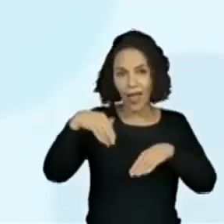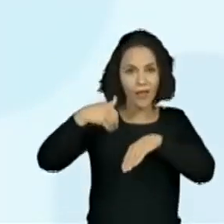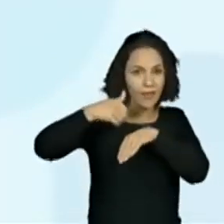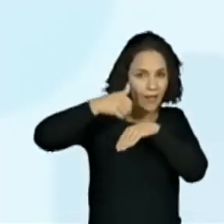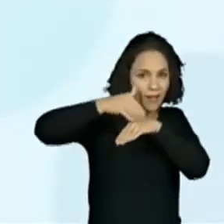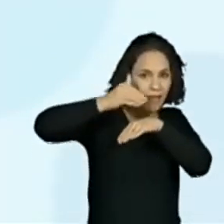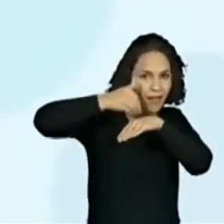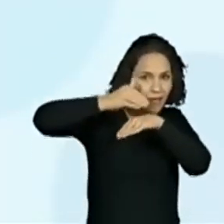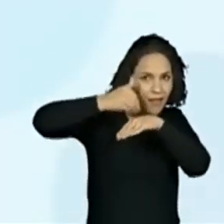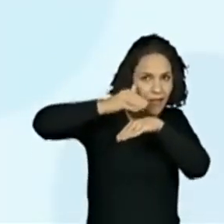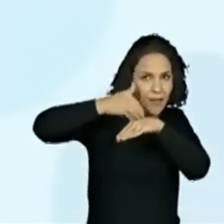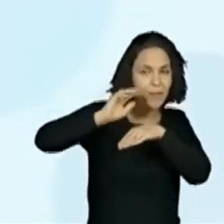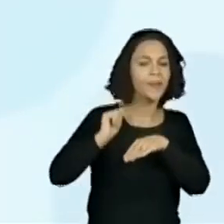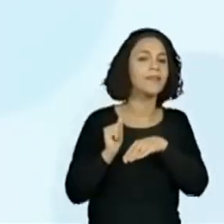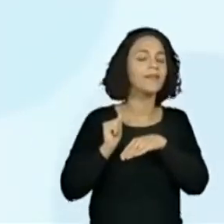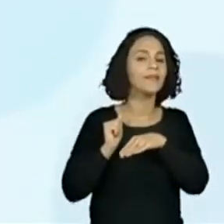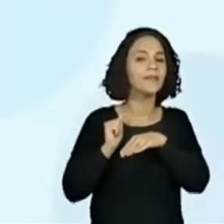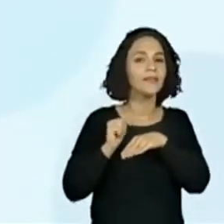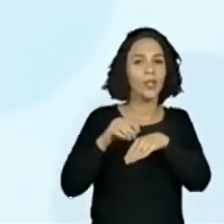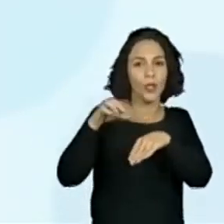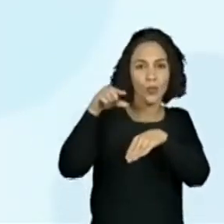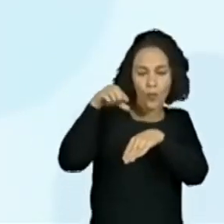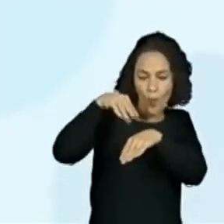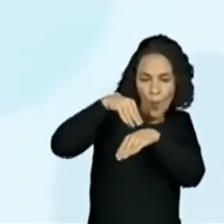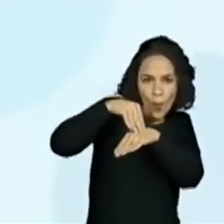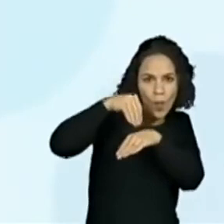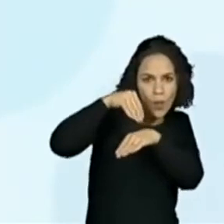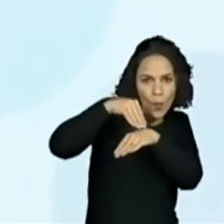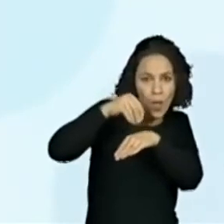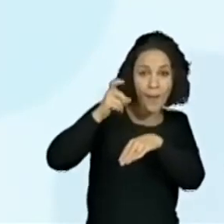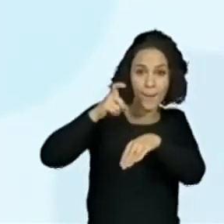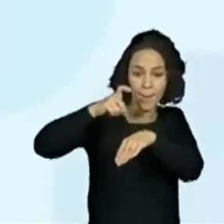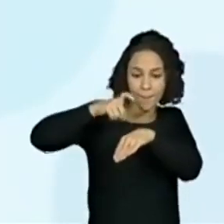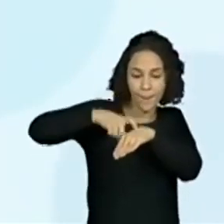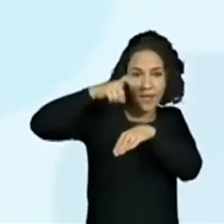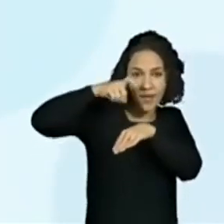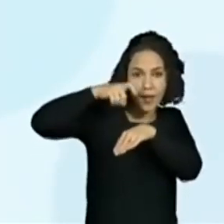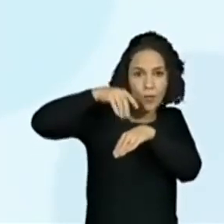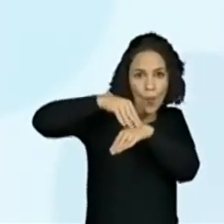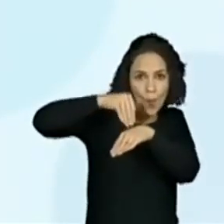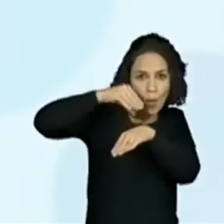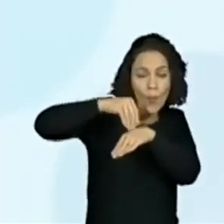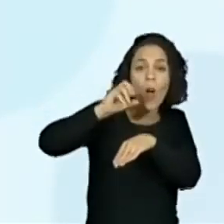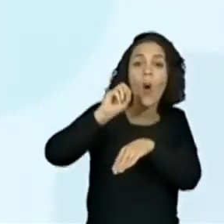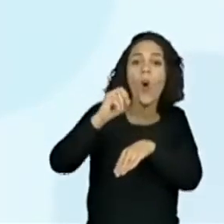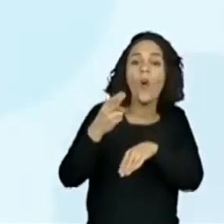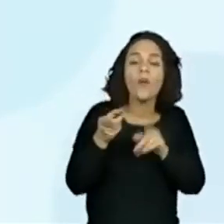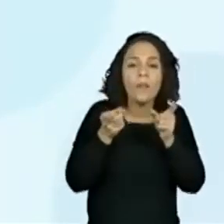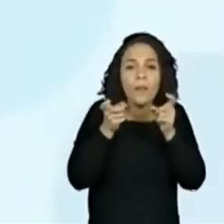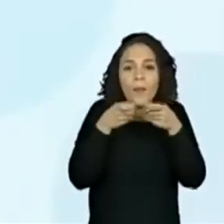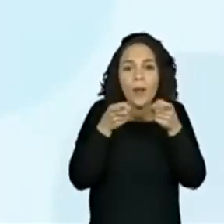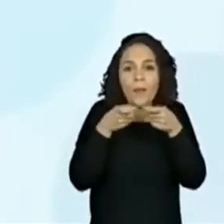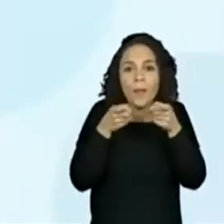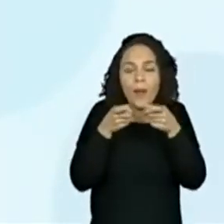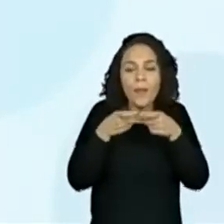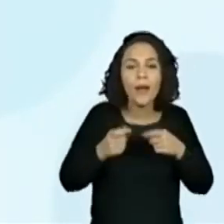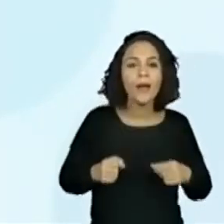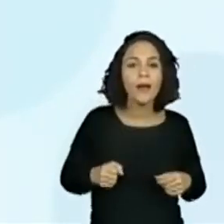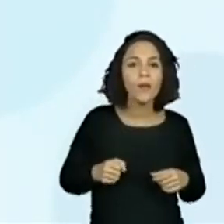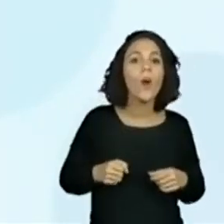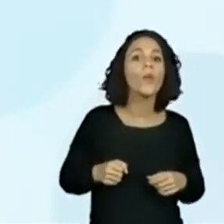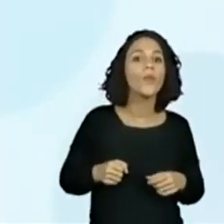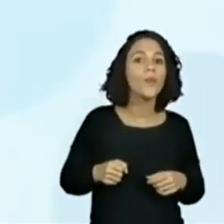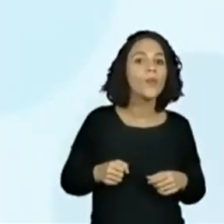lambedor, sugador, picador, sugador ou mastigador. E